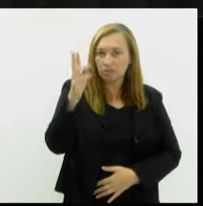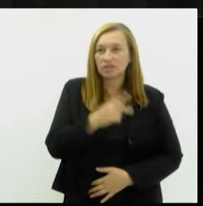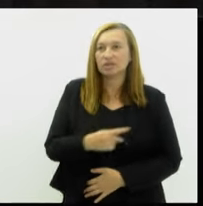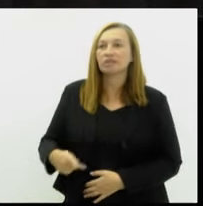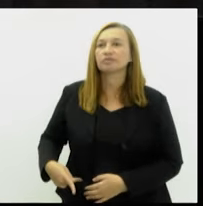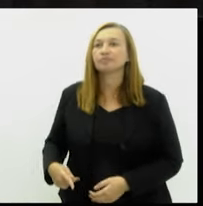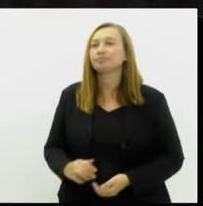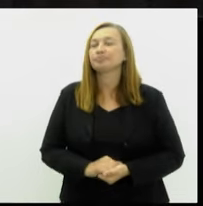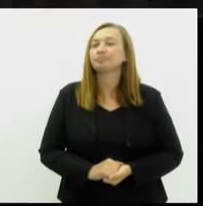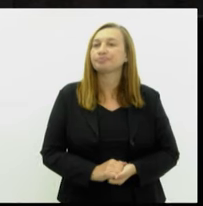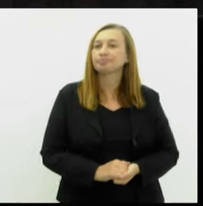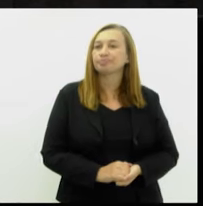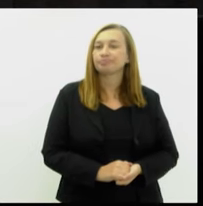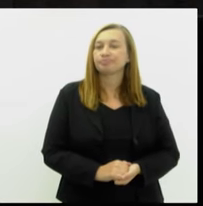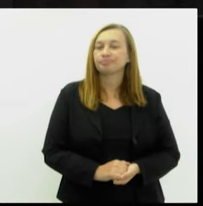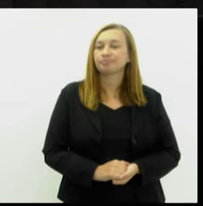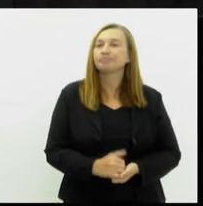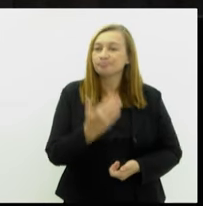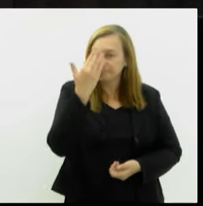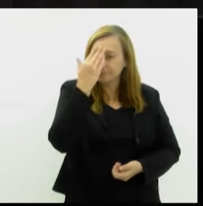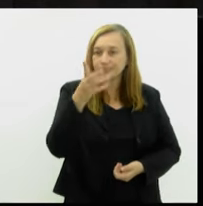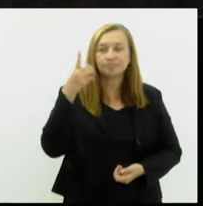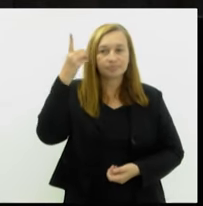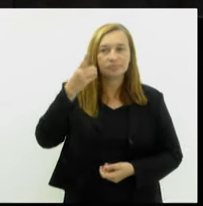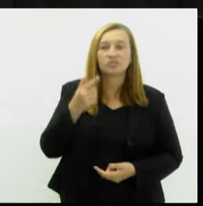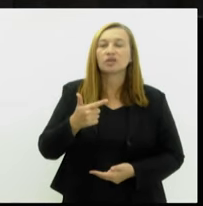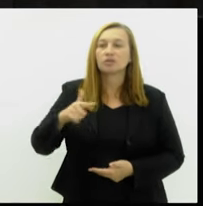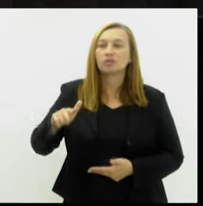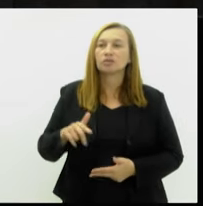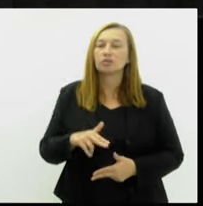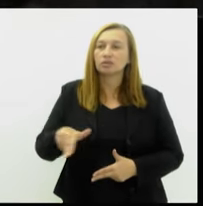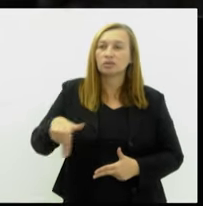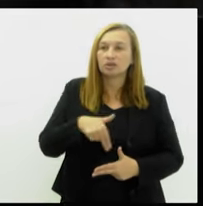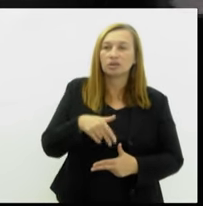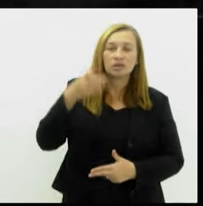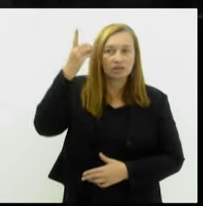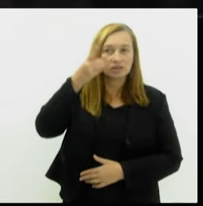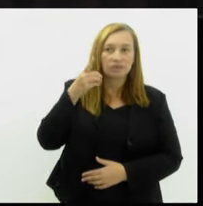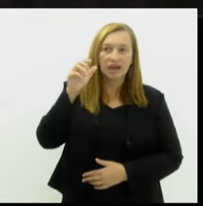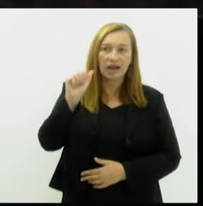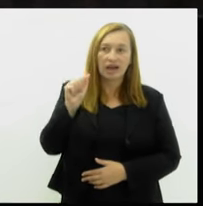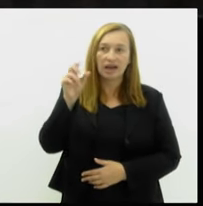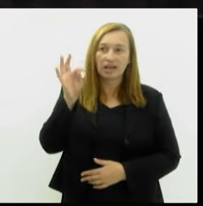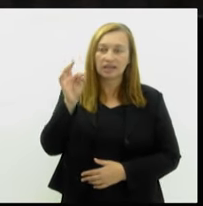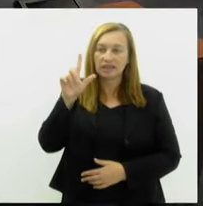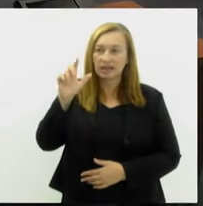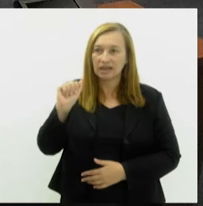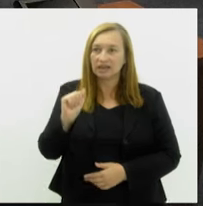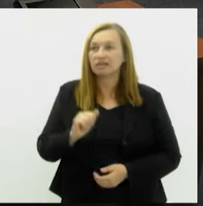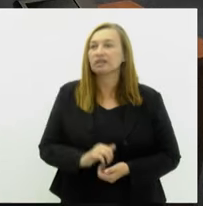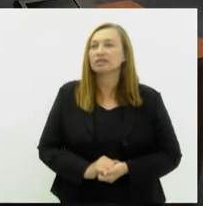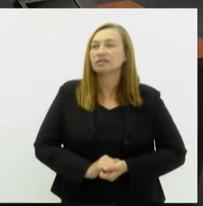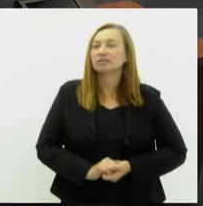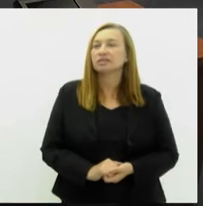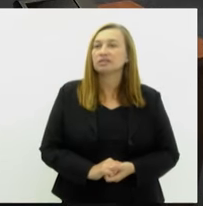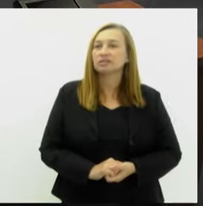presidente. Obrigada, deputado. Próximo orador inscrito, deputado Átila Nunes.